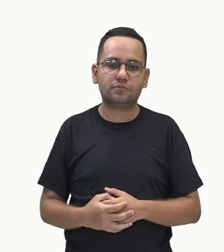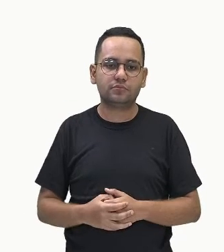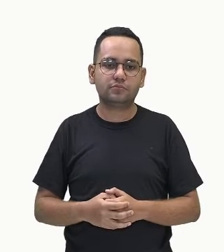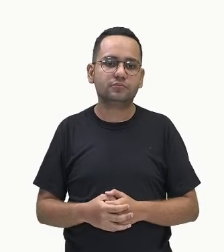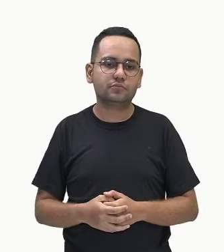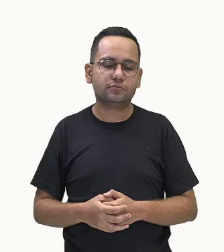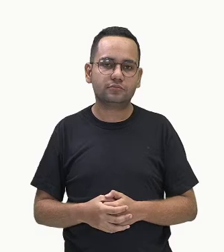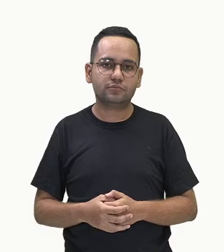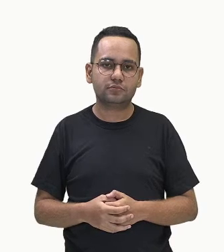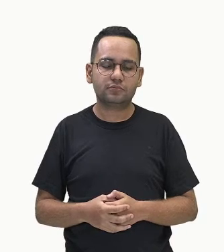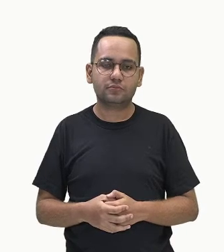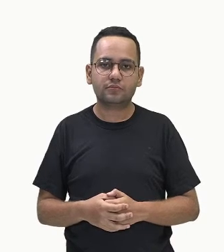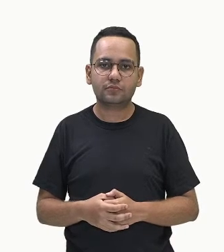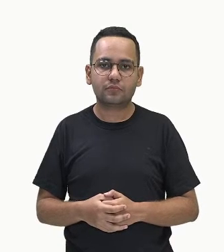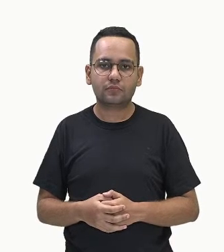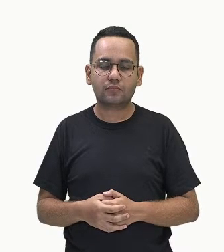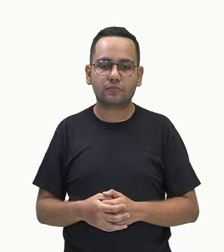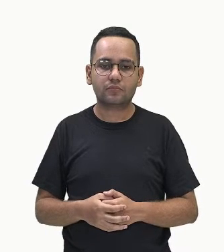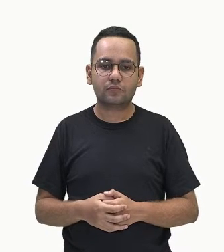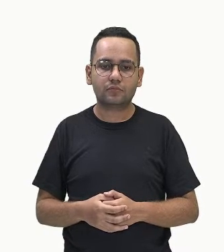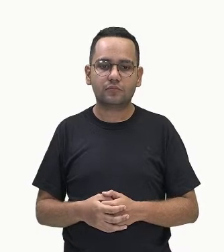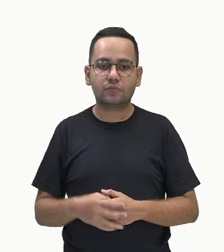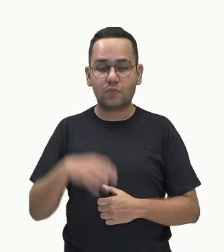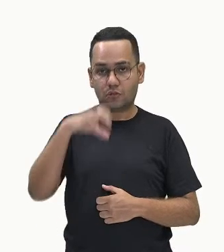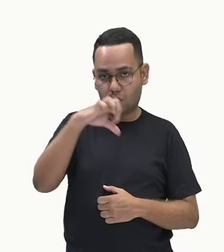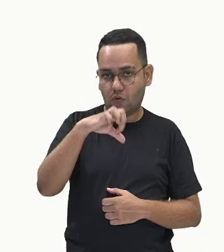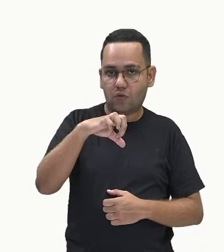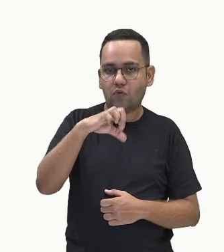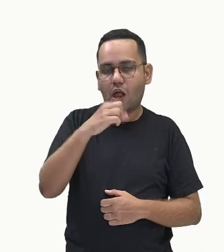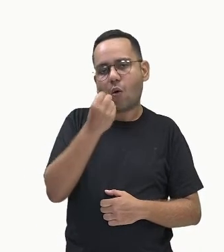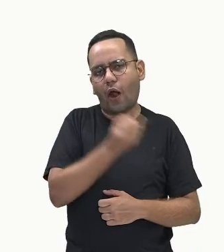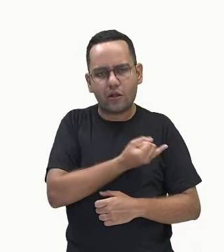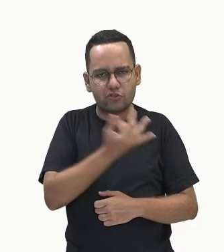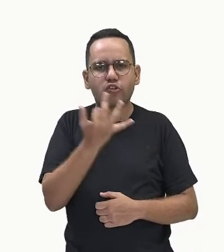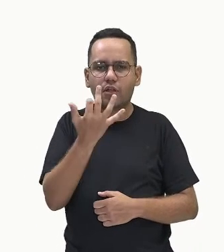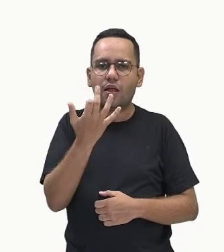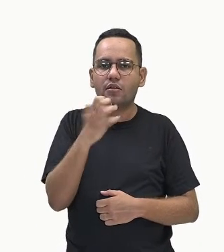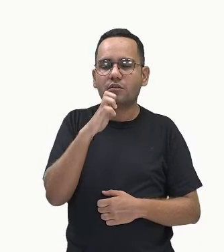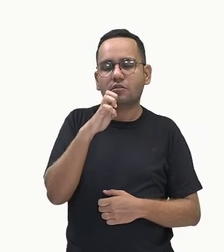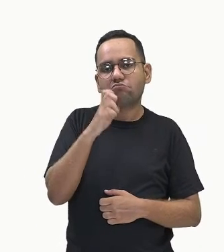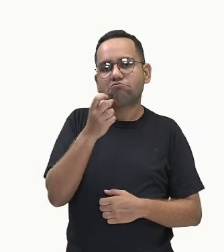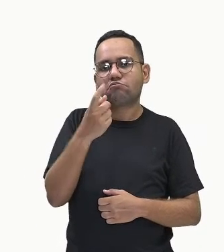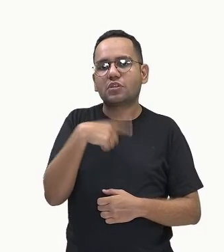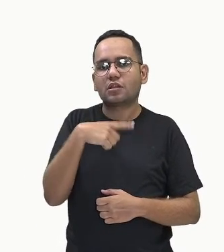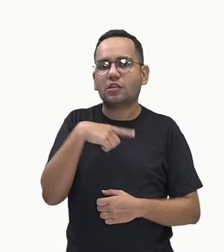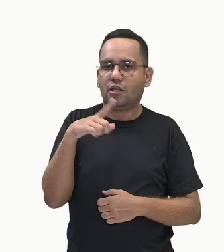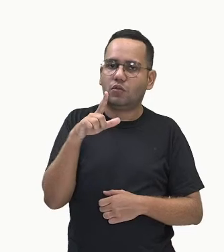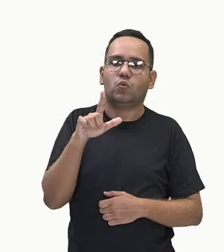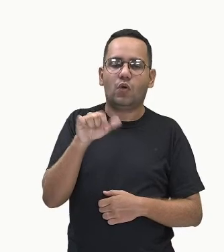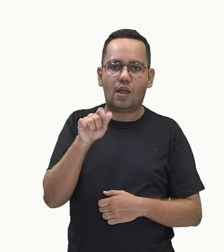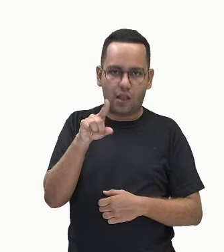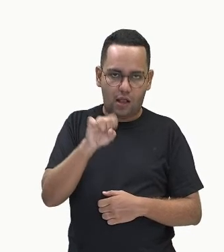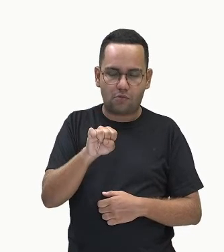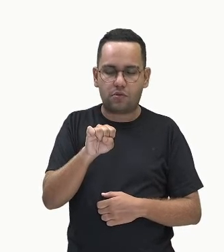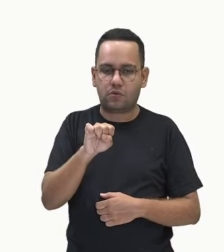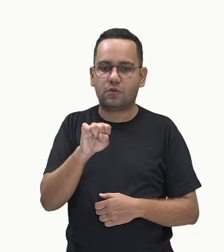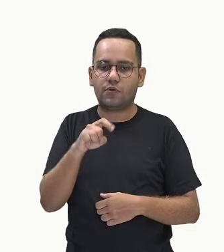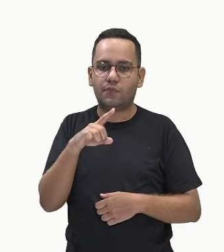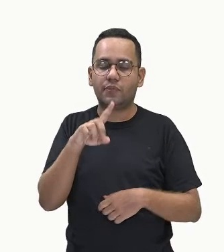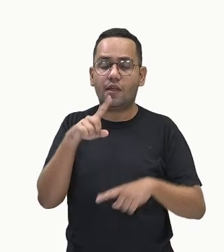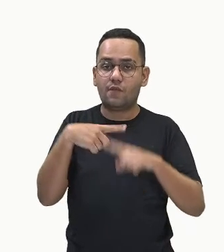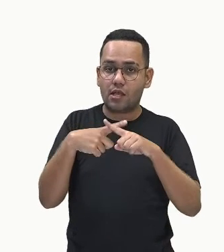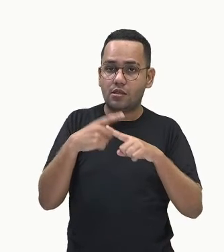Ou seja, 9 lados, que é um eneágono, vezes a medida de cada um desses lados, que são 2